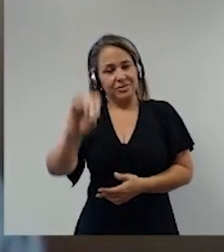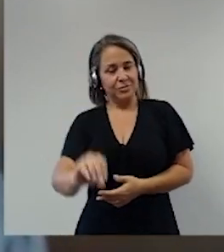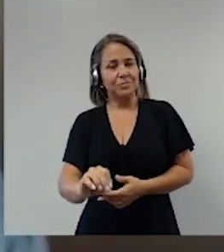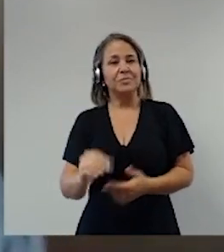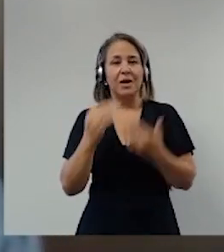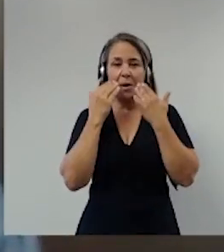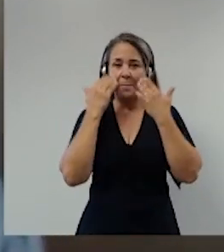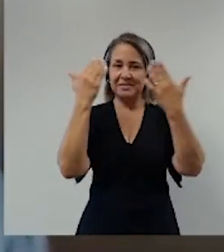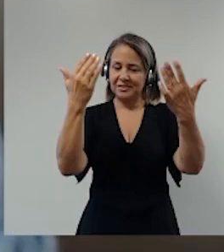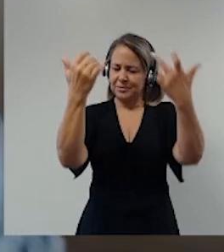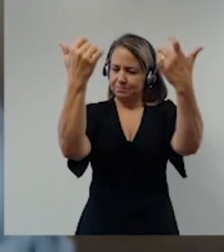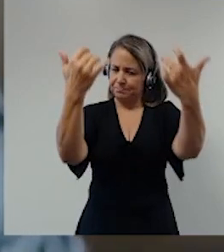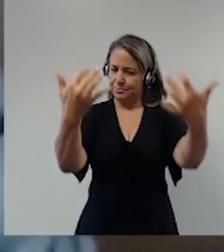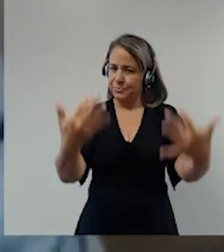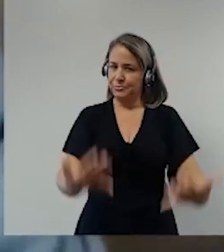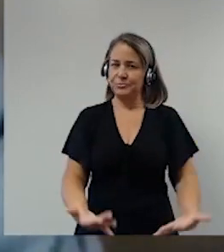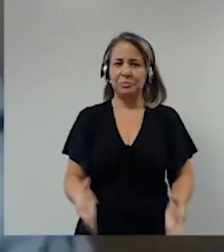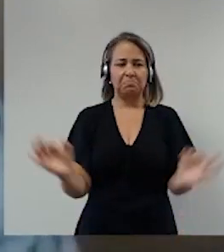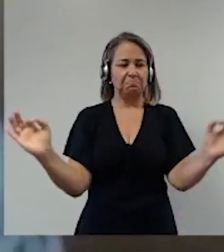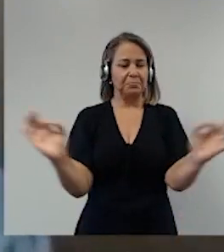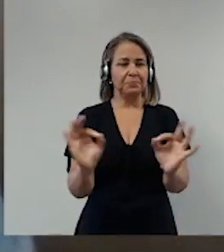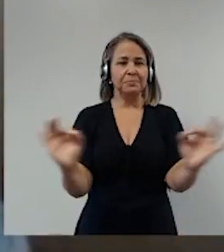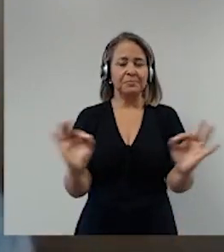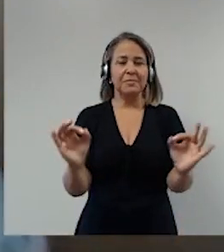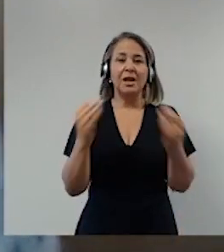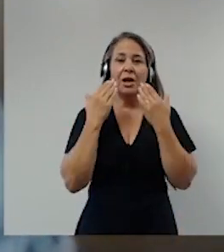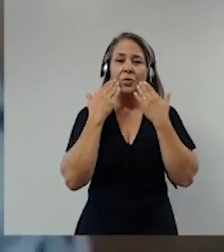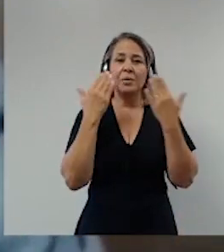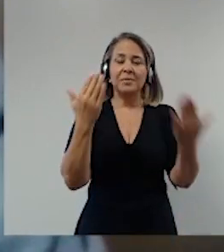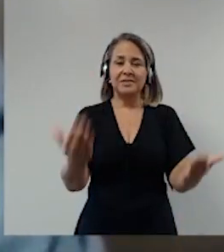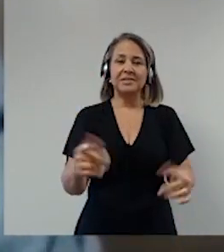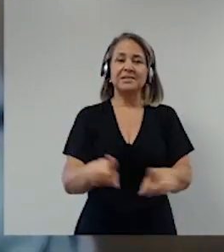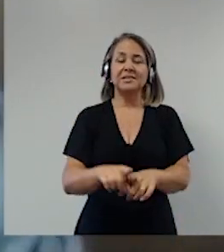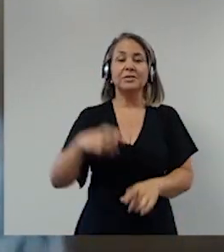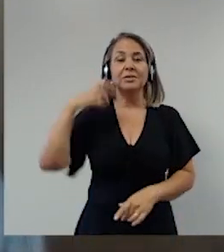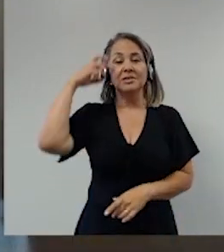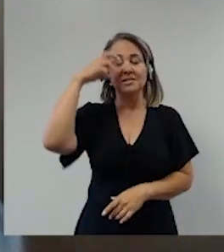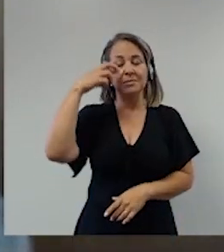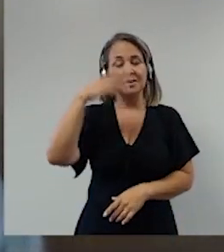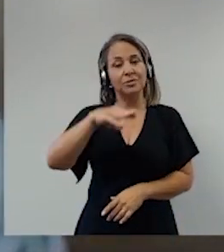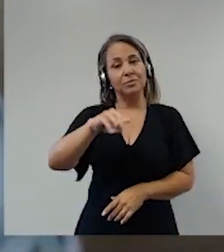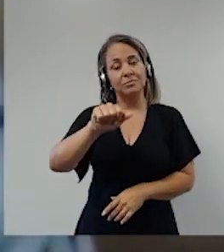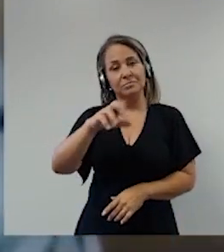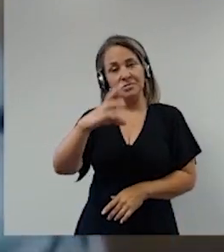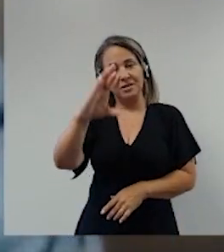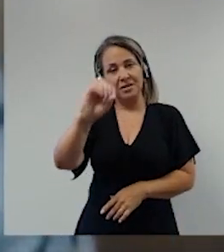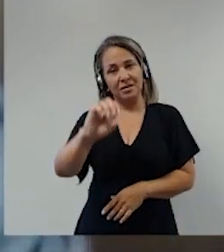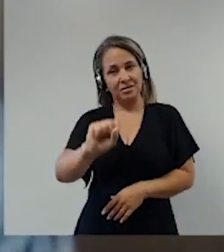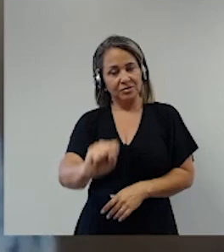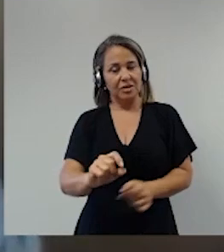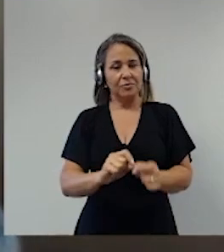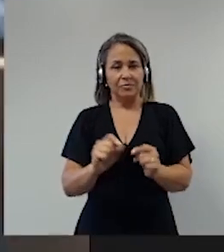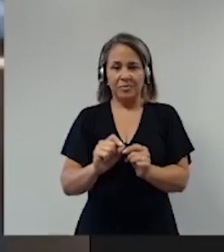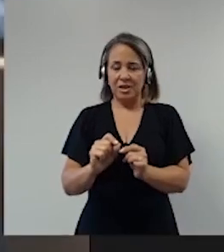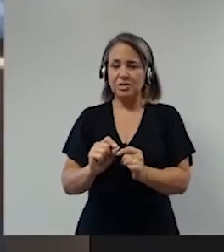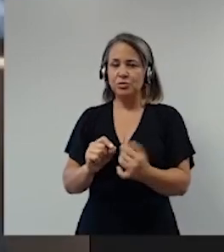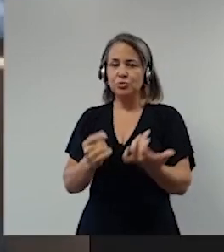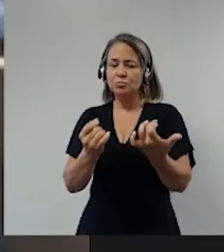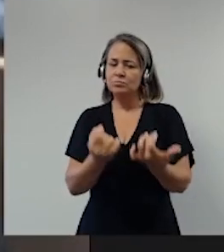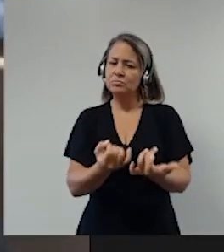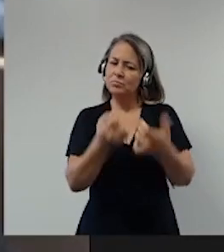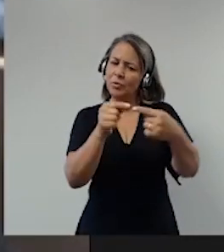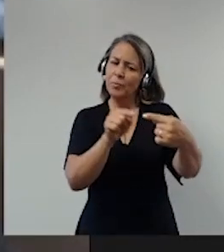já dialogou de maneira magistral com a apresentação do desembargador Marcos, fez um link entre a